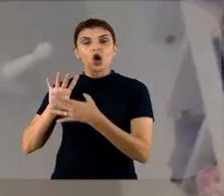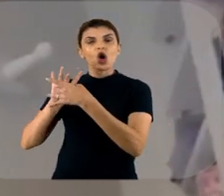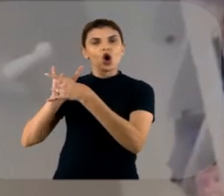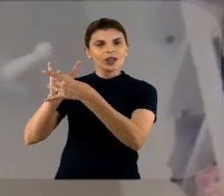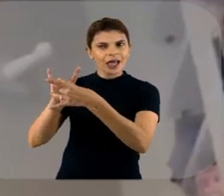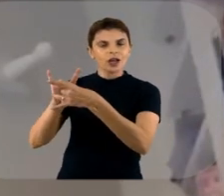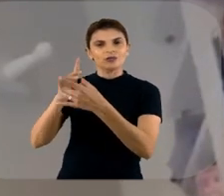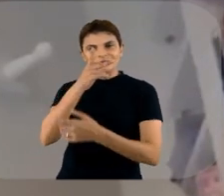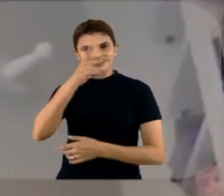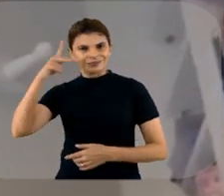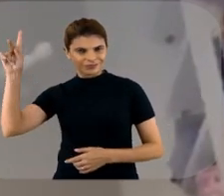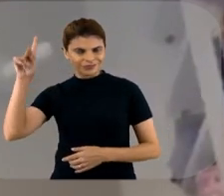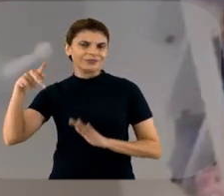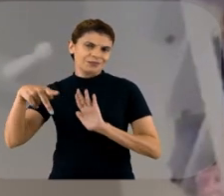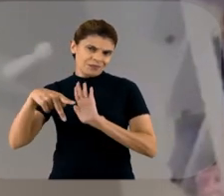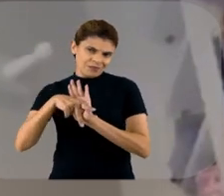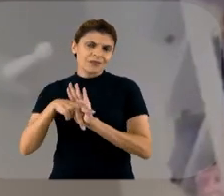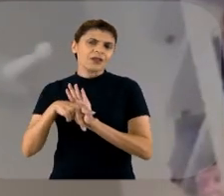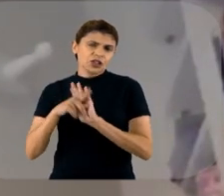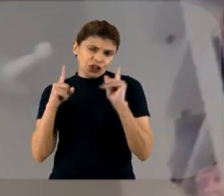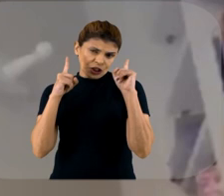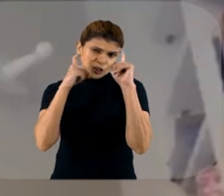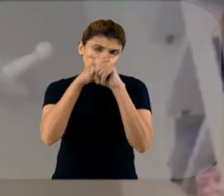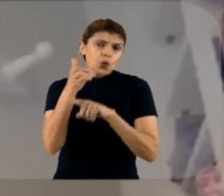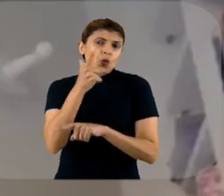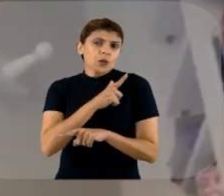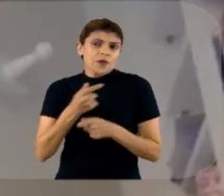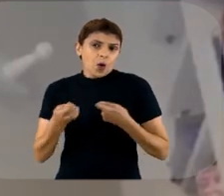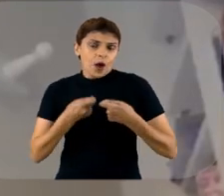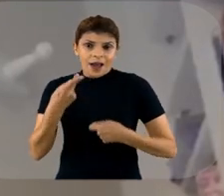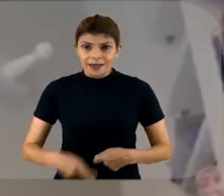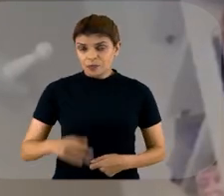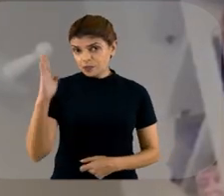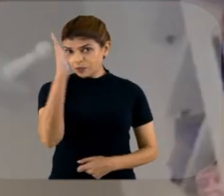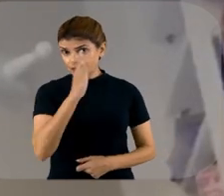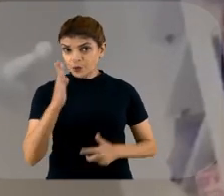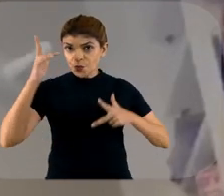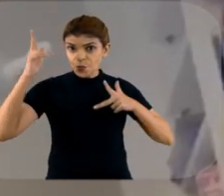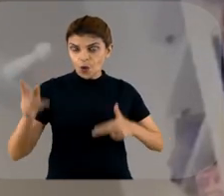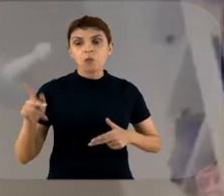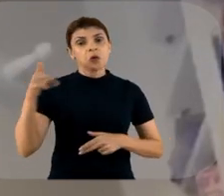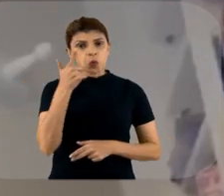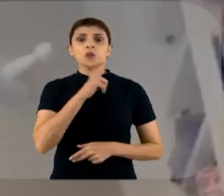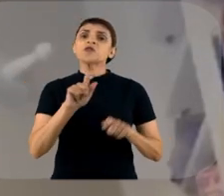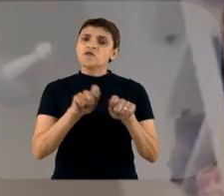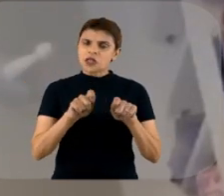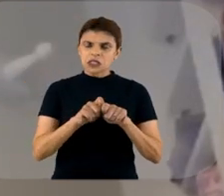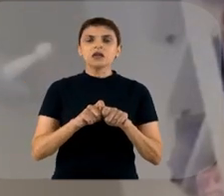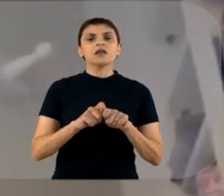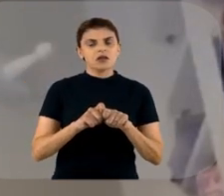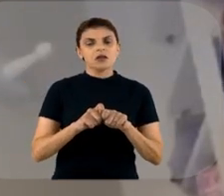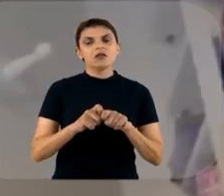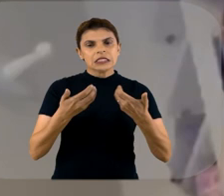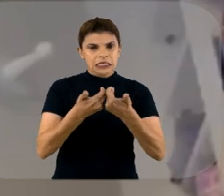países ocidentais é uma uma coisa muito difícil de se fazer eh mas eles fizeram essa política de